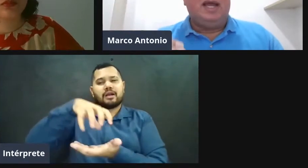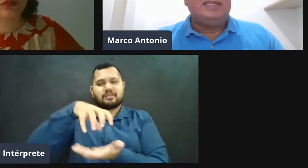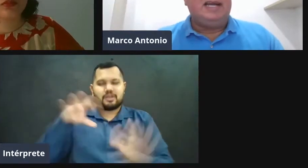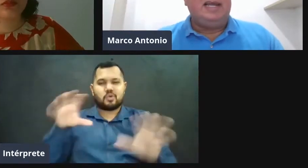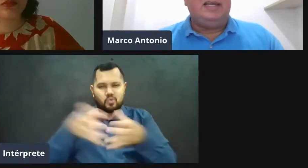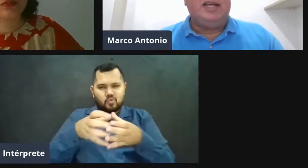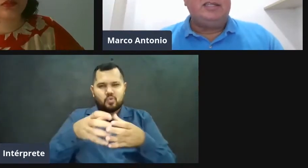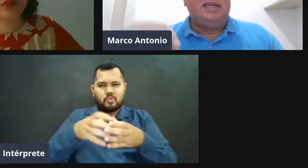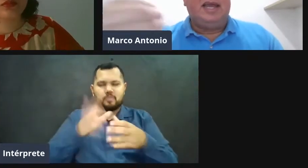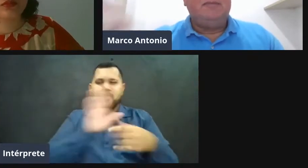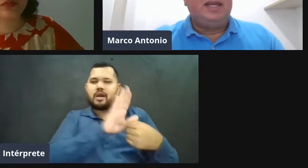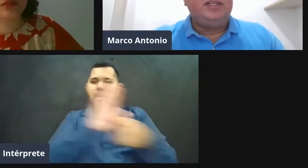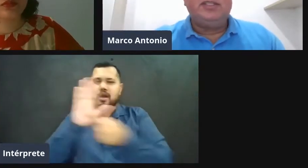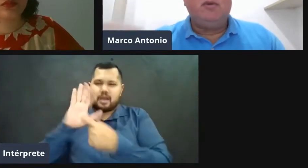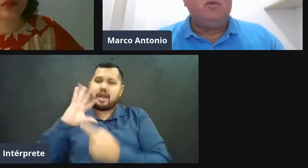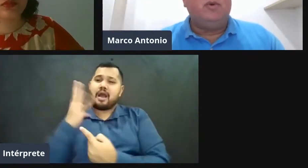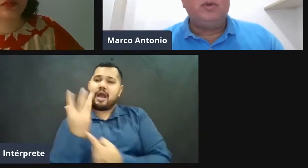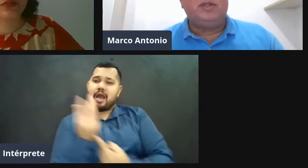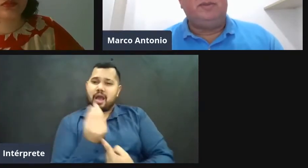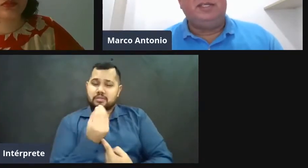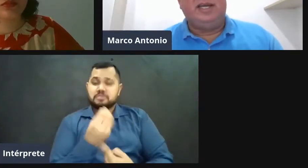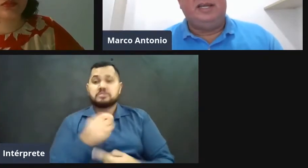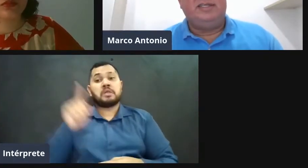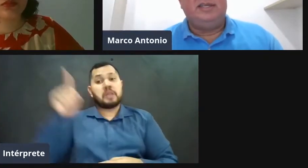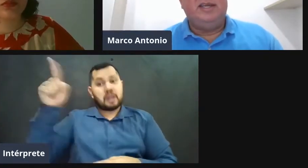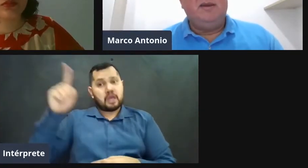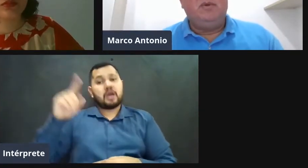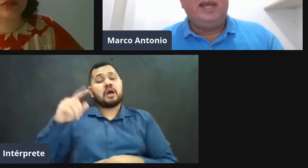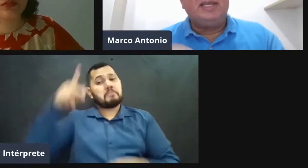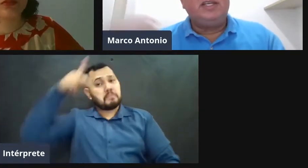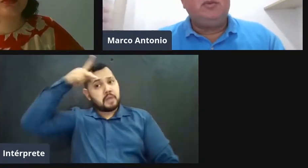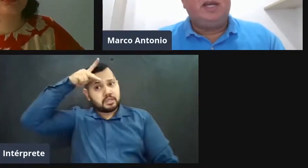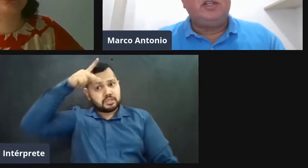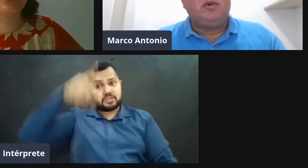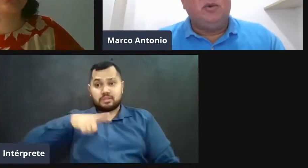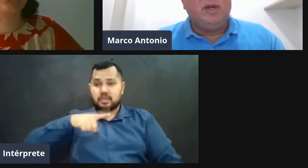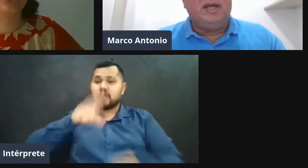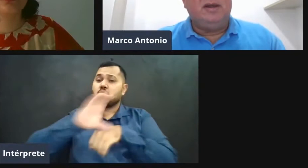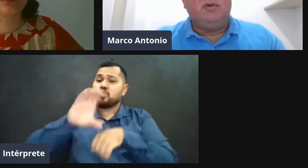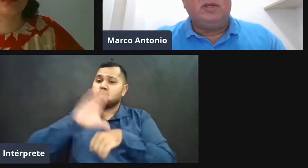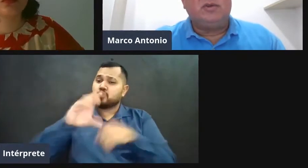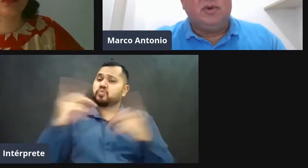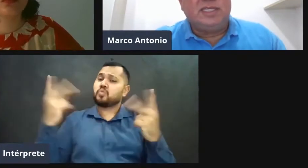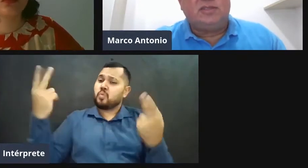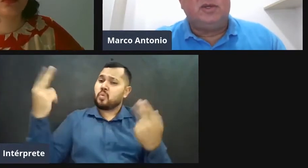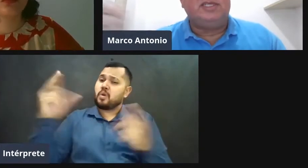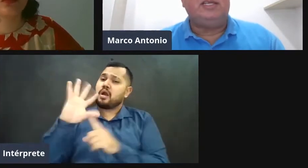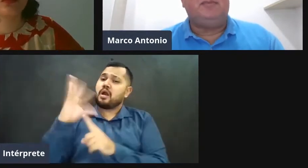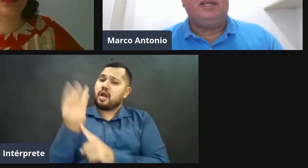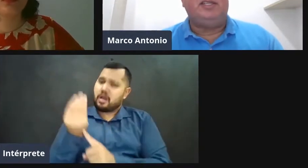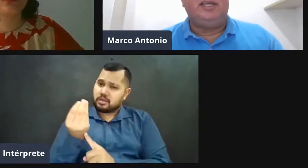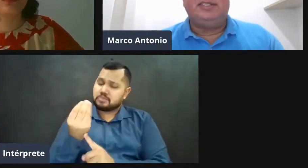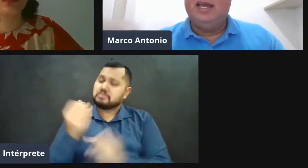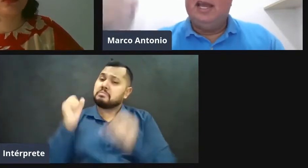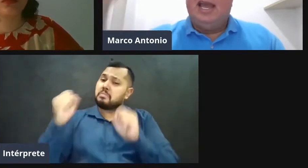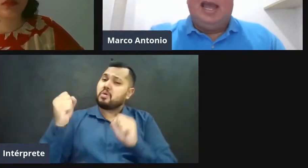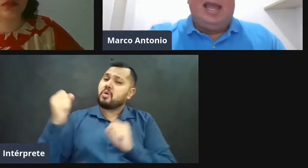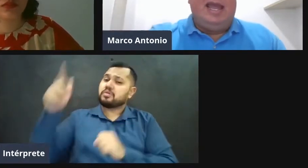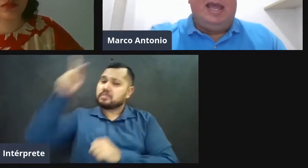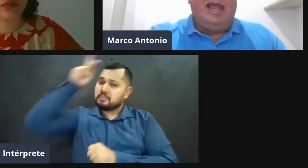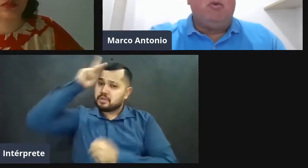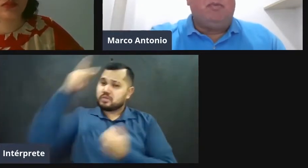Vamos articular essa galeria de artes? Lá em Parintins tem um curso também de artes. Por que a gente não articula com as ações lá de